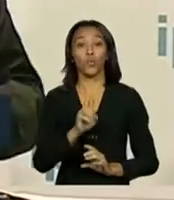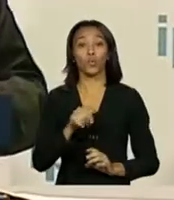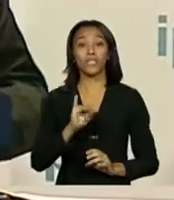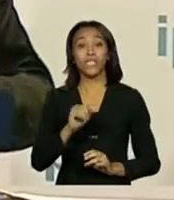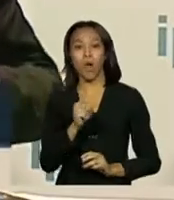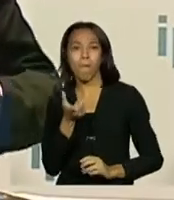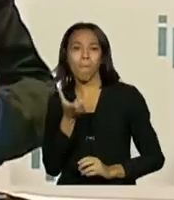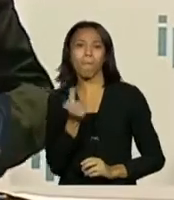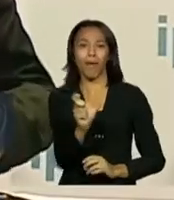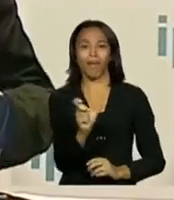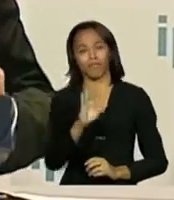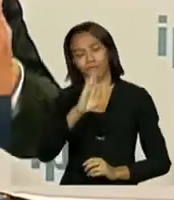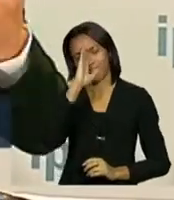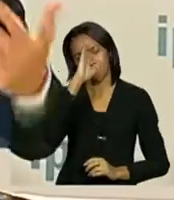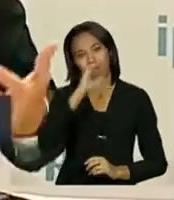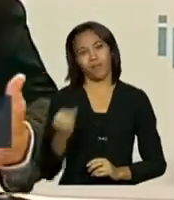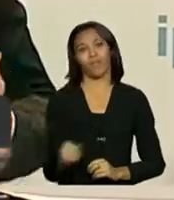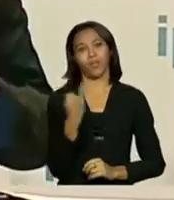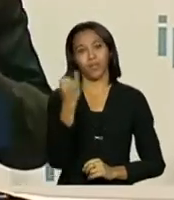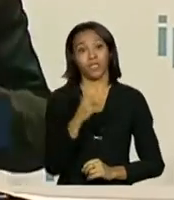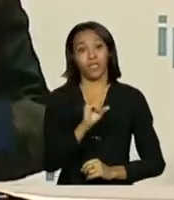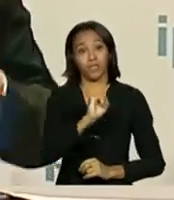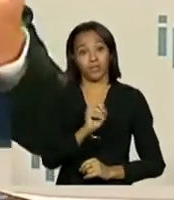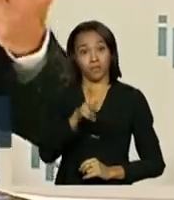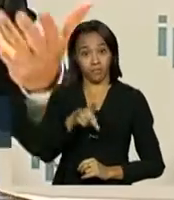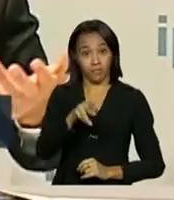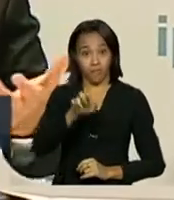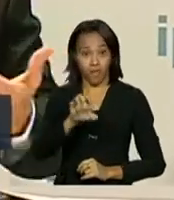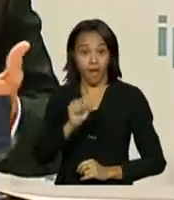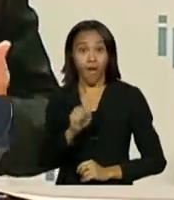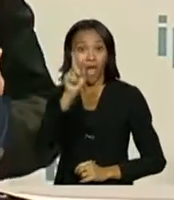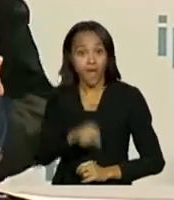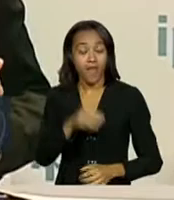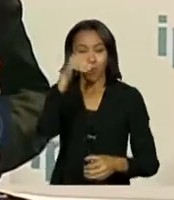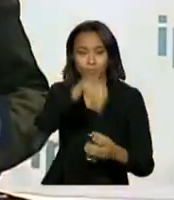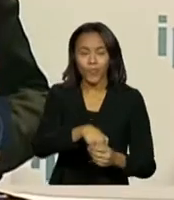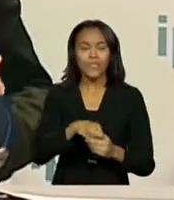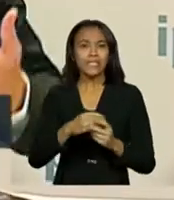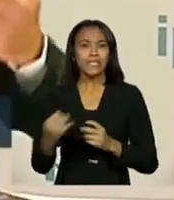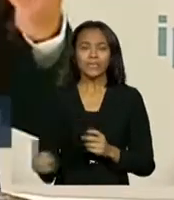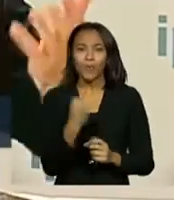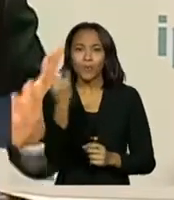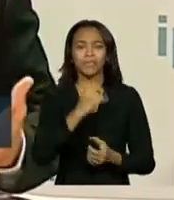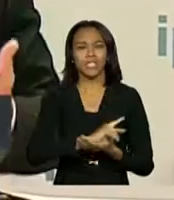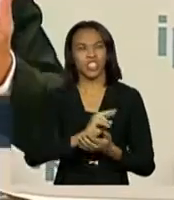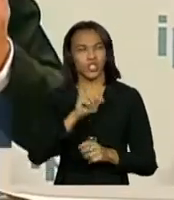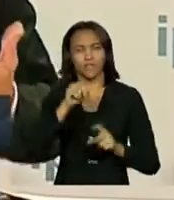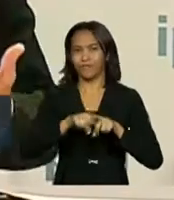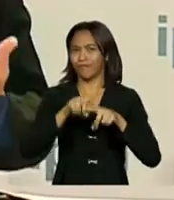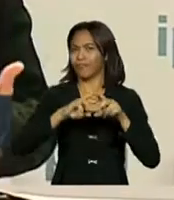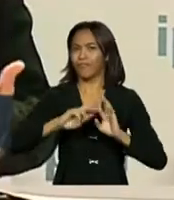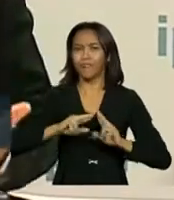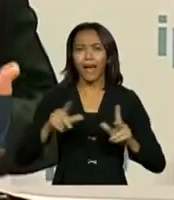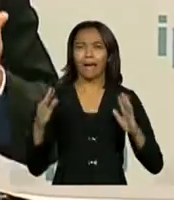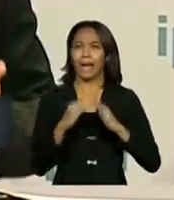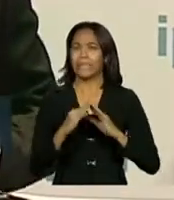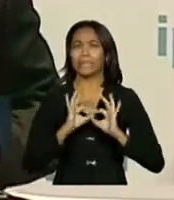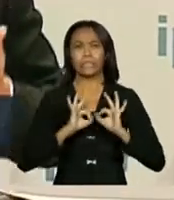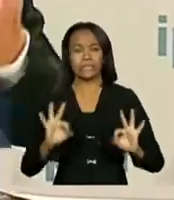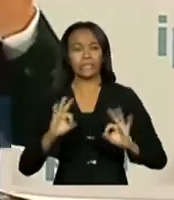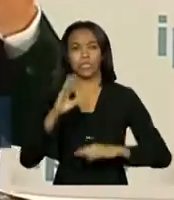Eu acho que o grande ativo, o IPEA, é uma instituição muito rica de recursos, estrutura física, etc., mas são as pessoas,